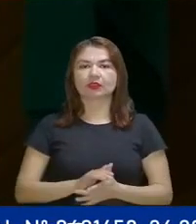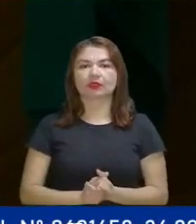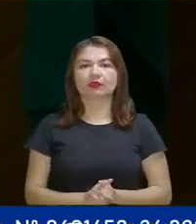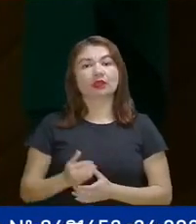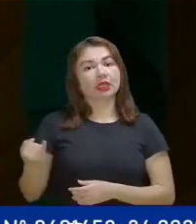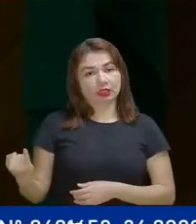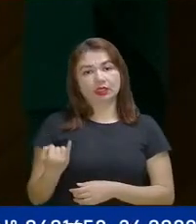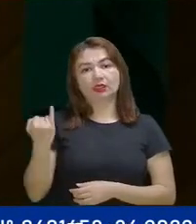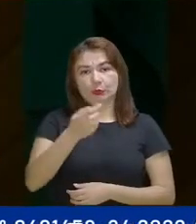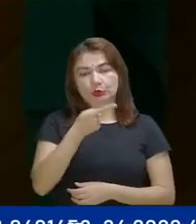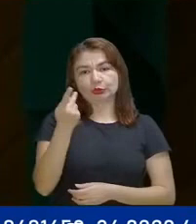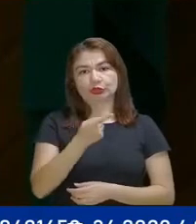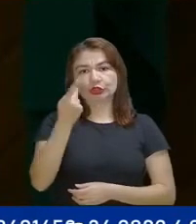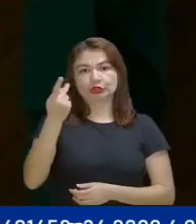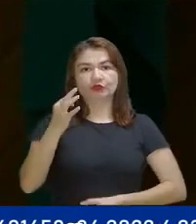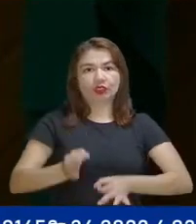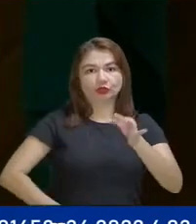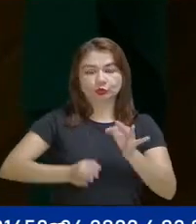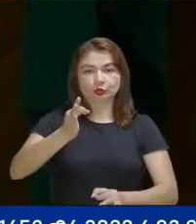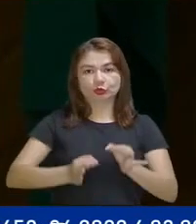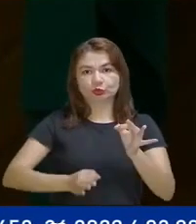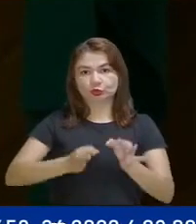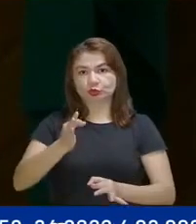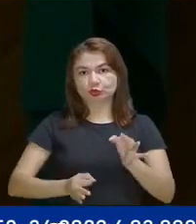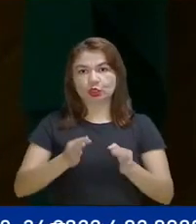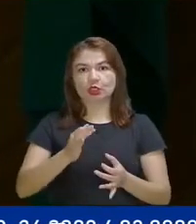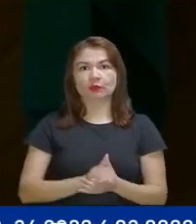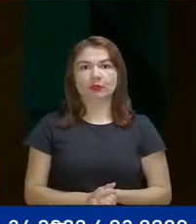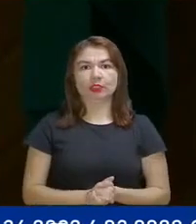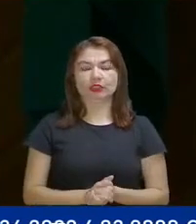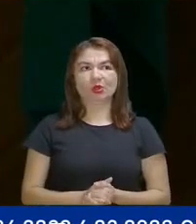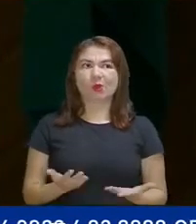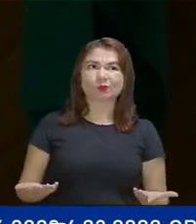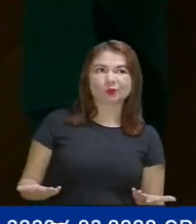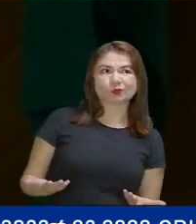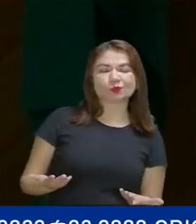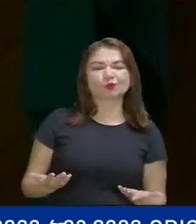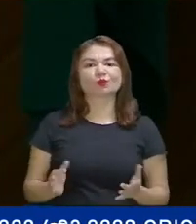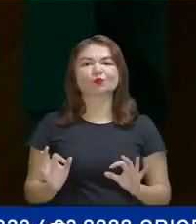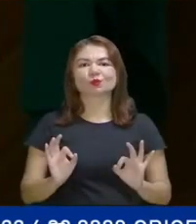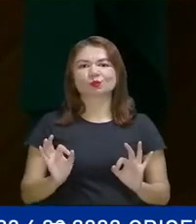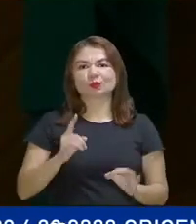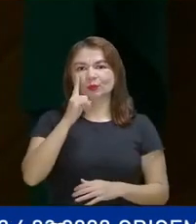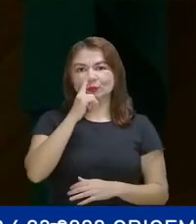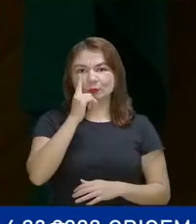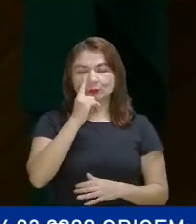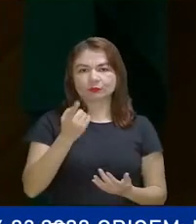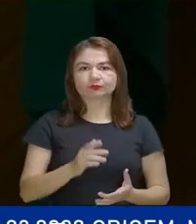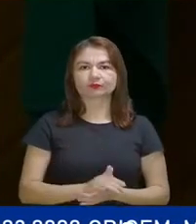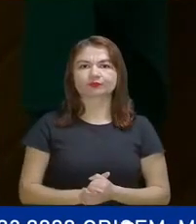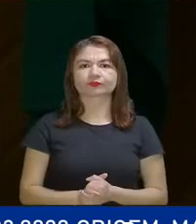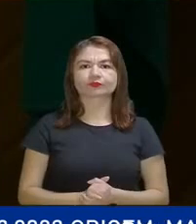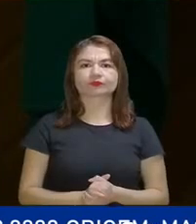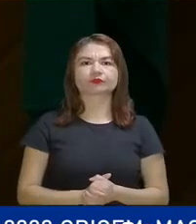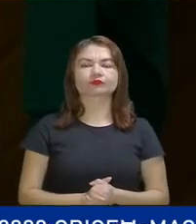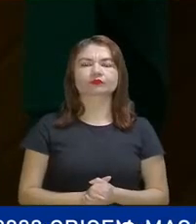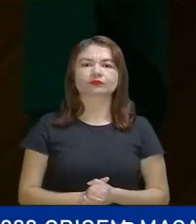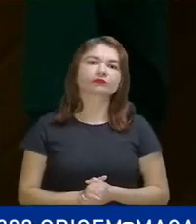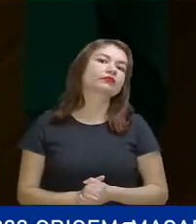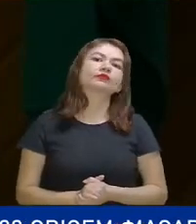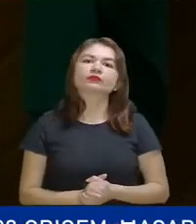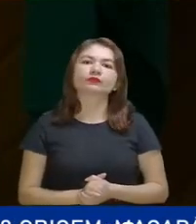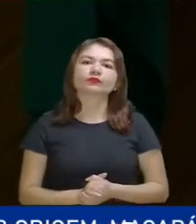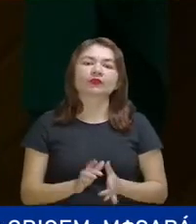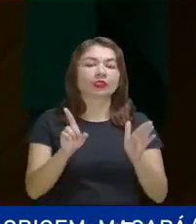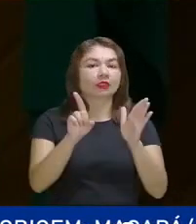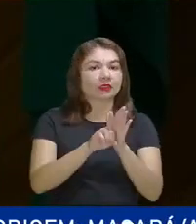frisar que o eventual julgamento da presente ação eleitoral como improcedente em nada relaciona-se com as demais ações ou